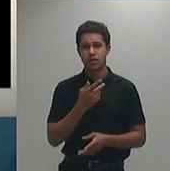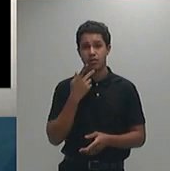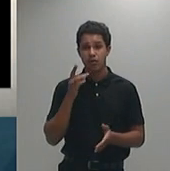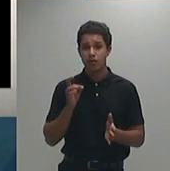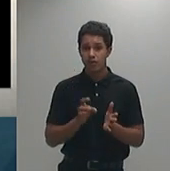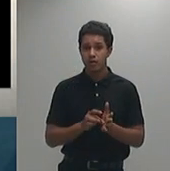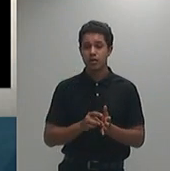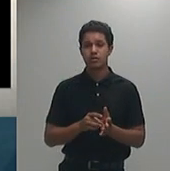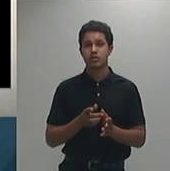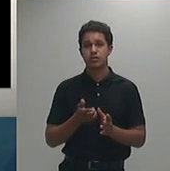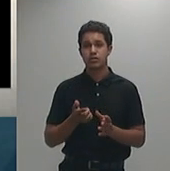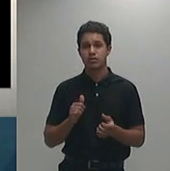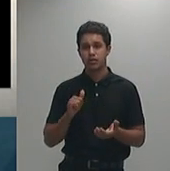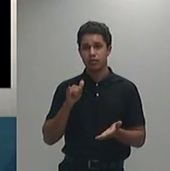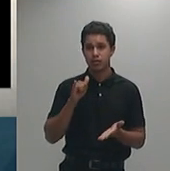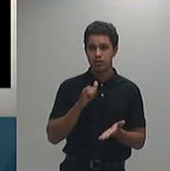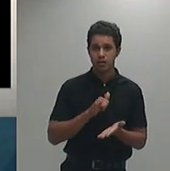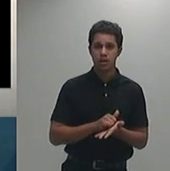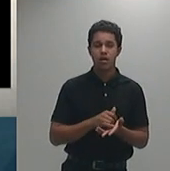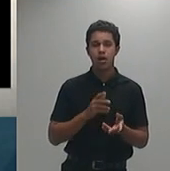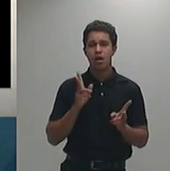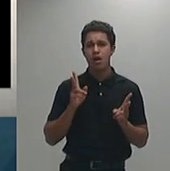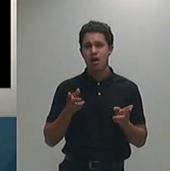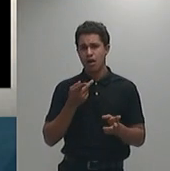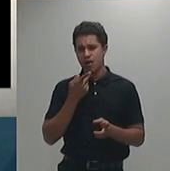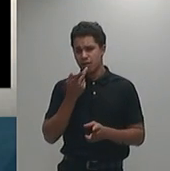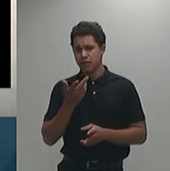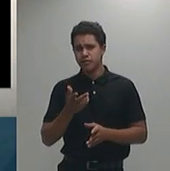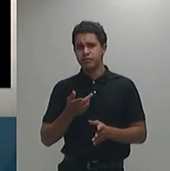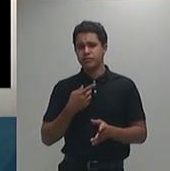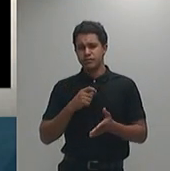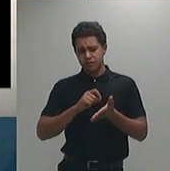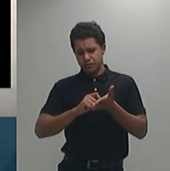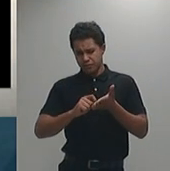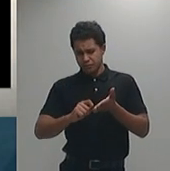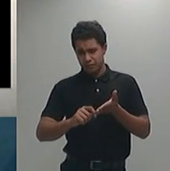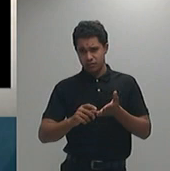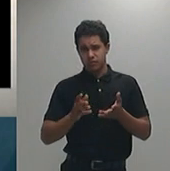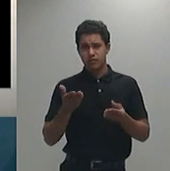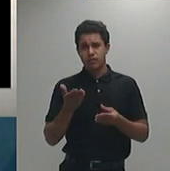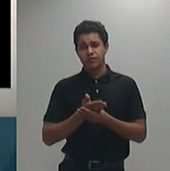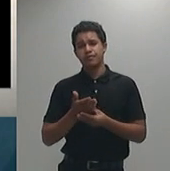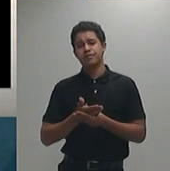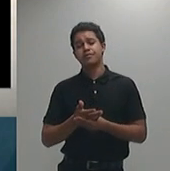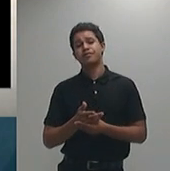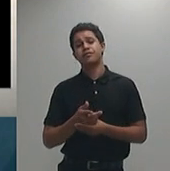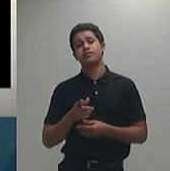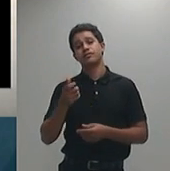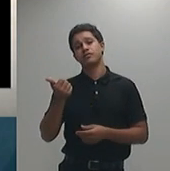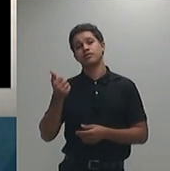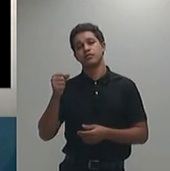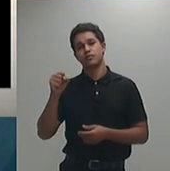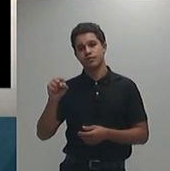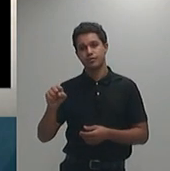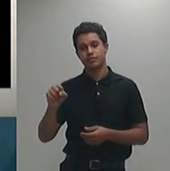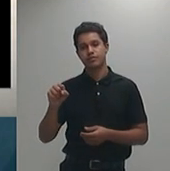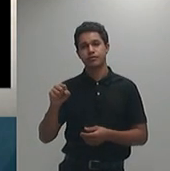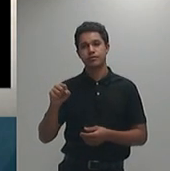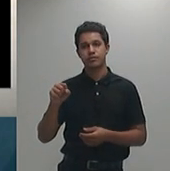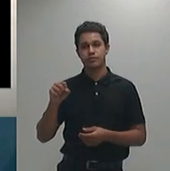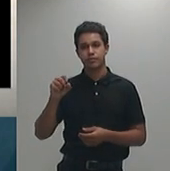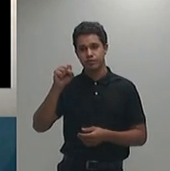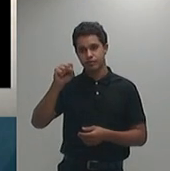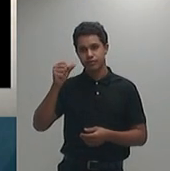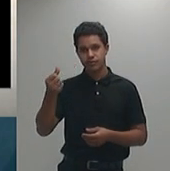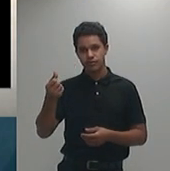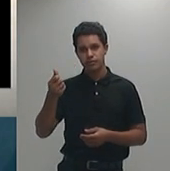sido instaurado com meus colegas já é sublinharam o procedimento da câncer de 86 produz a